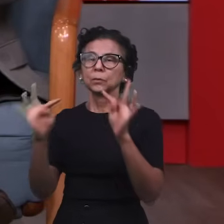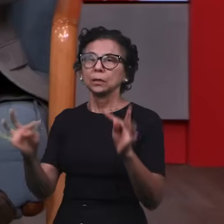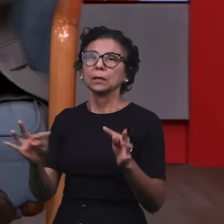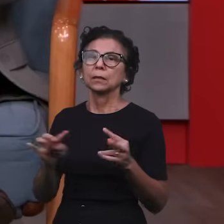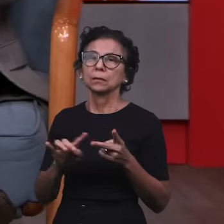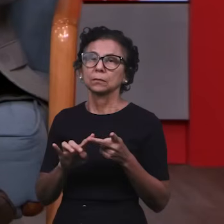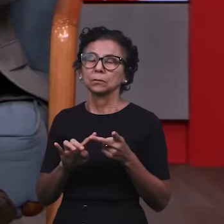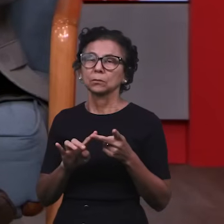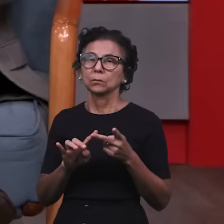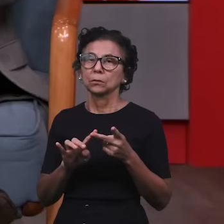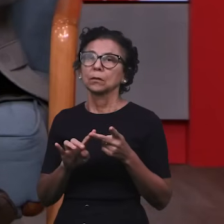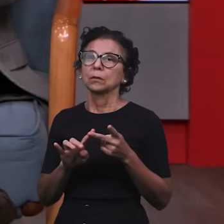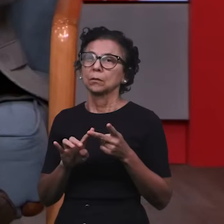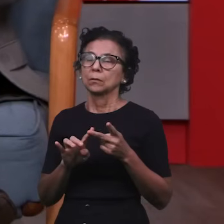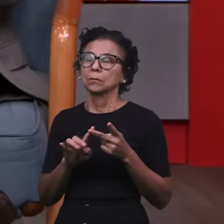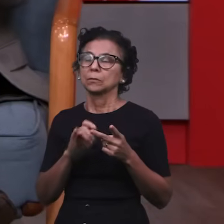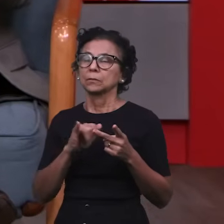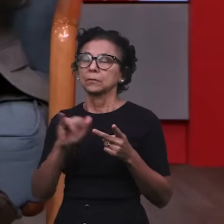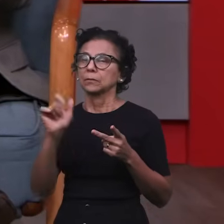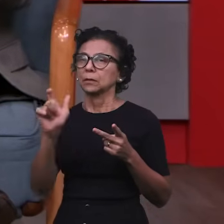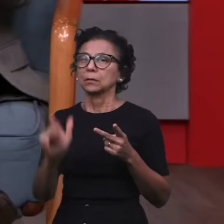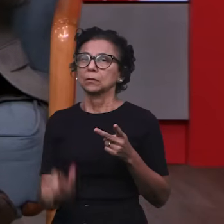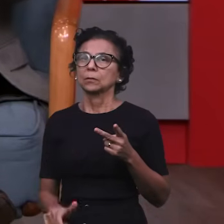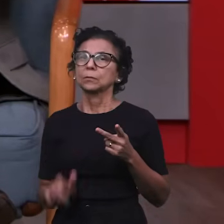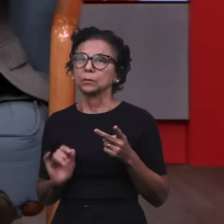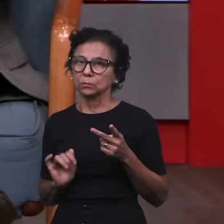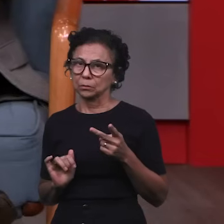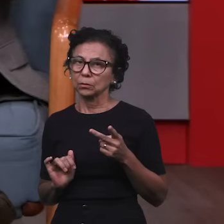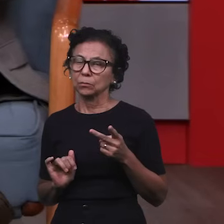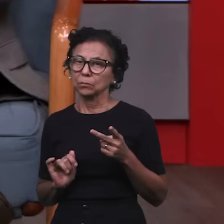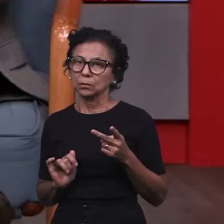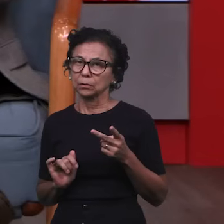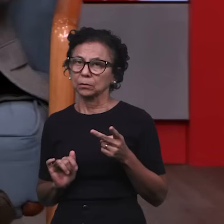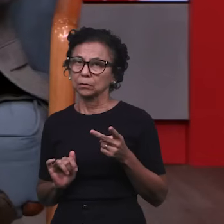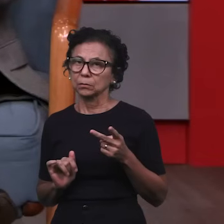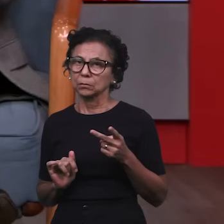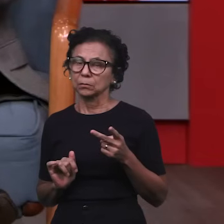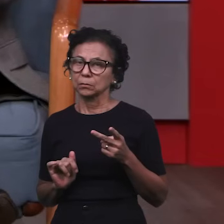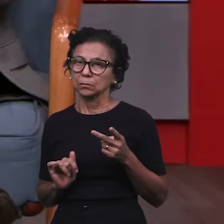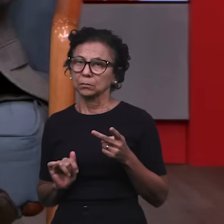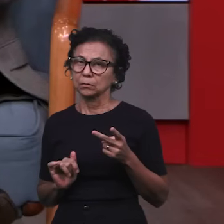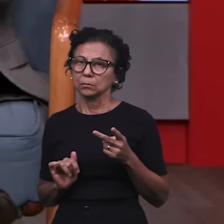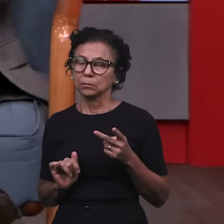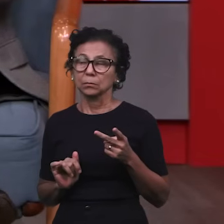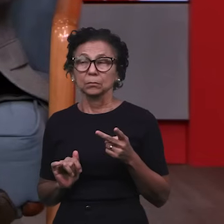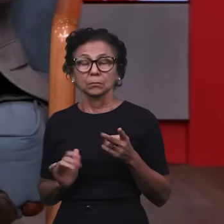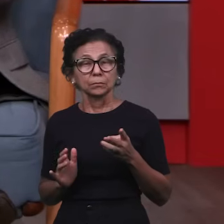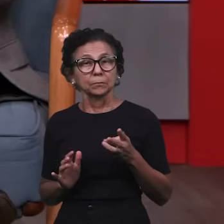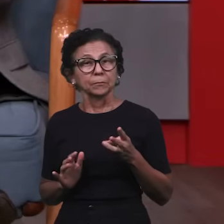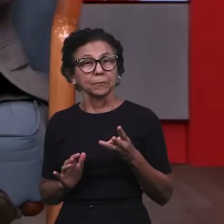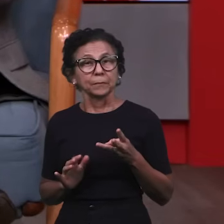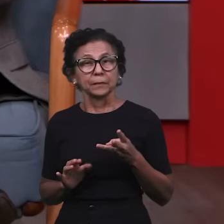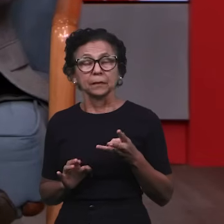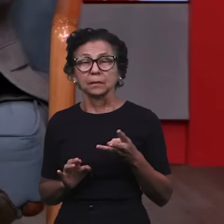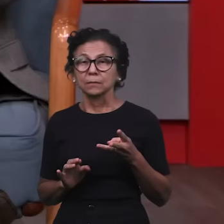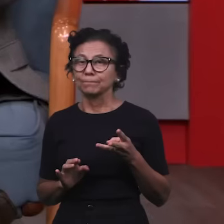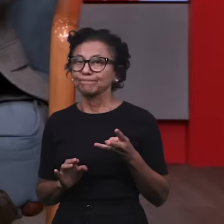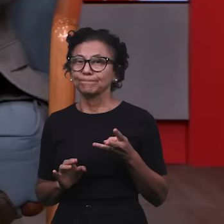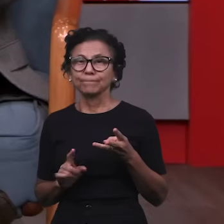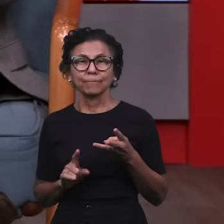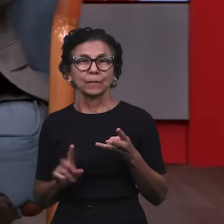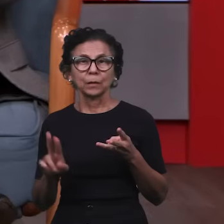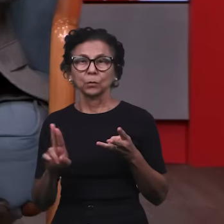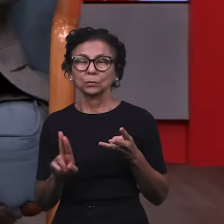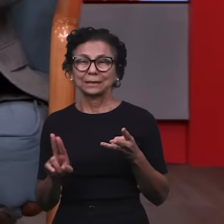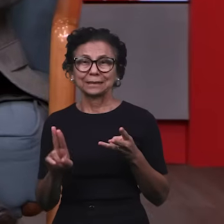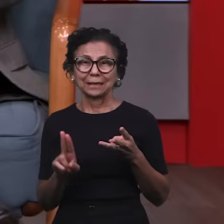vai testemunhar da palavra, porque a palavra é que vai realizar a obra. Mas se você não usar a palavra